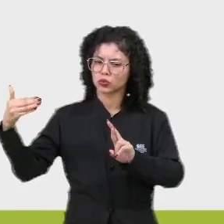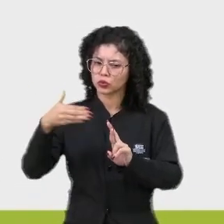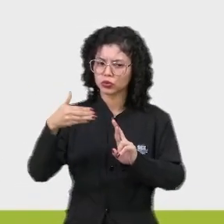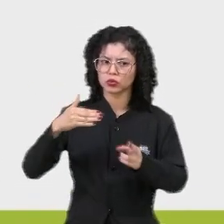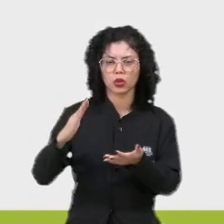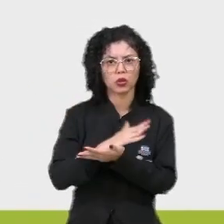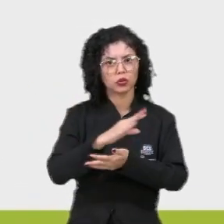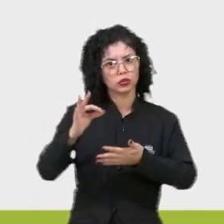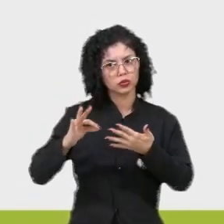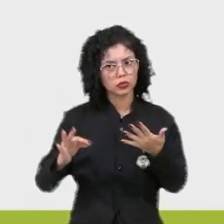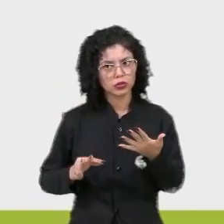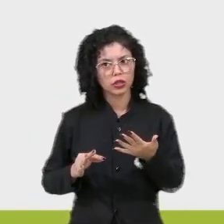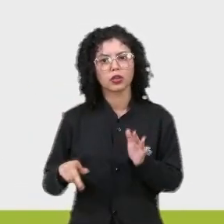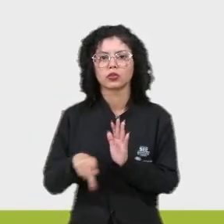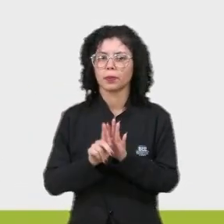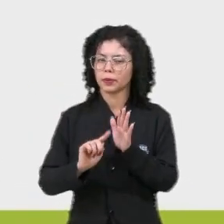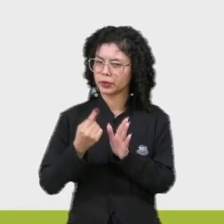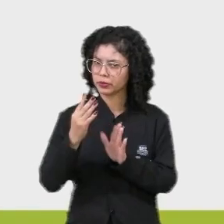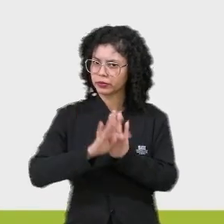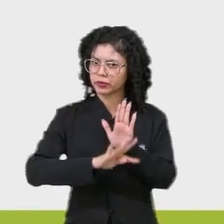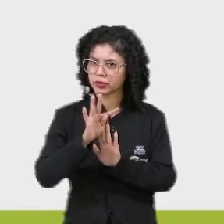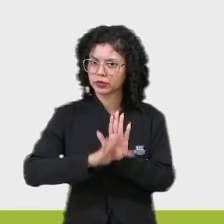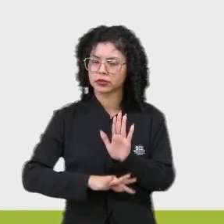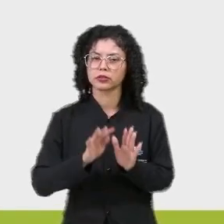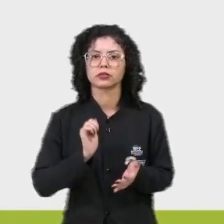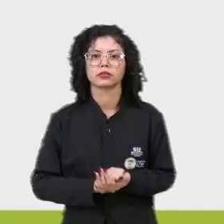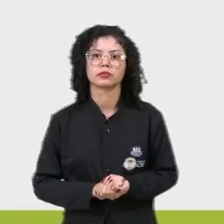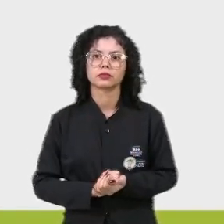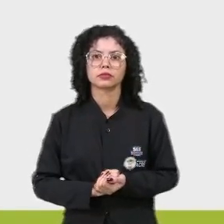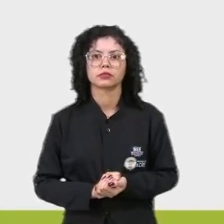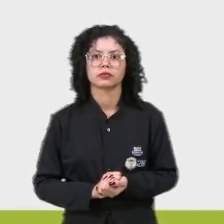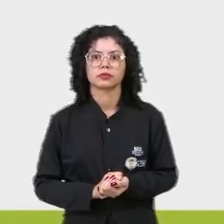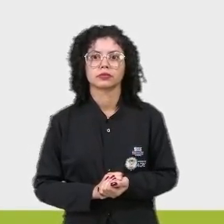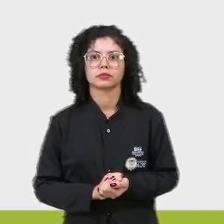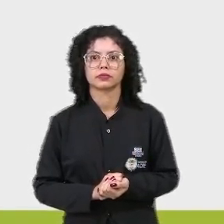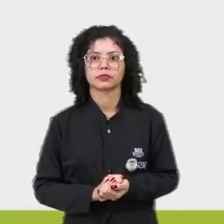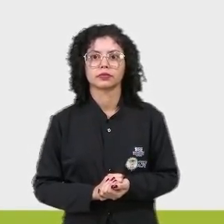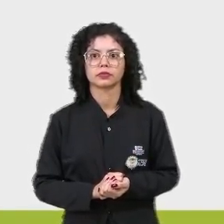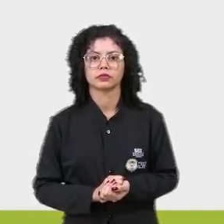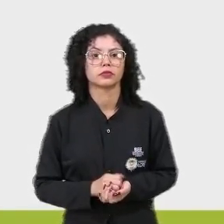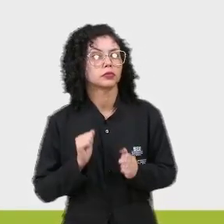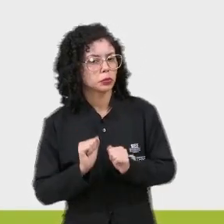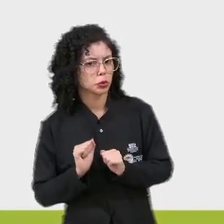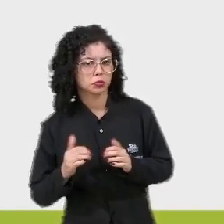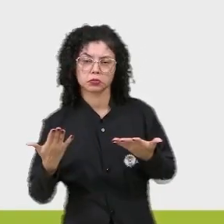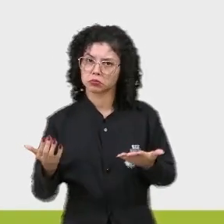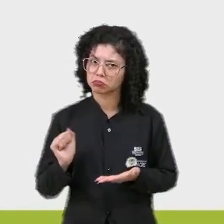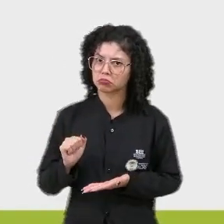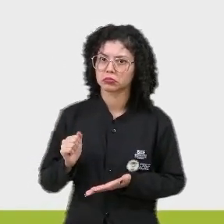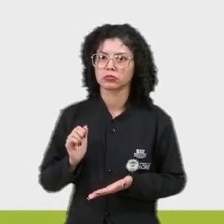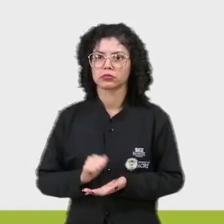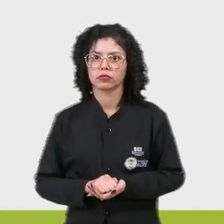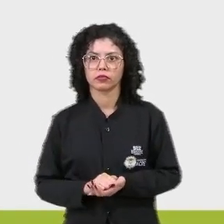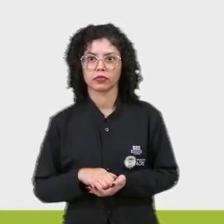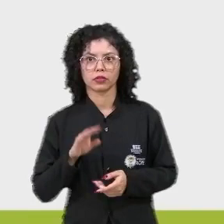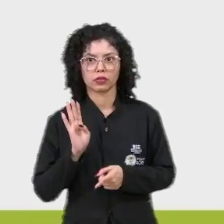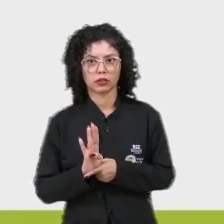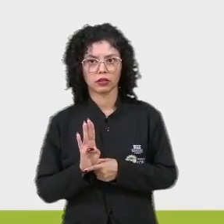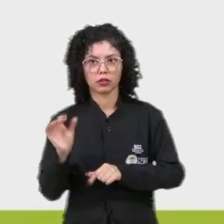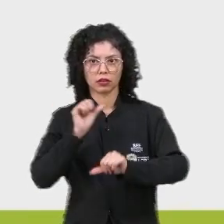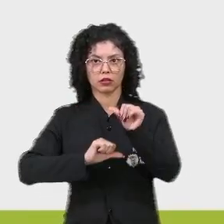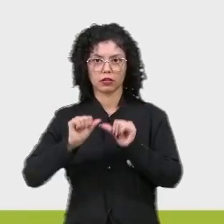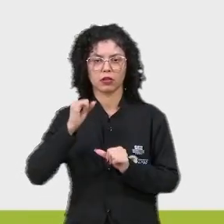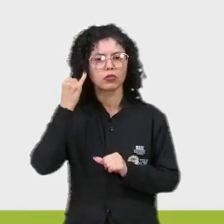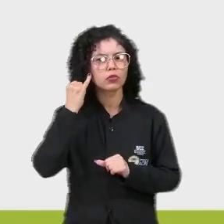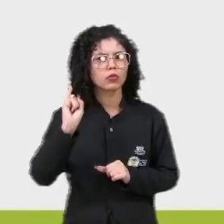alguns elementos do primeiro texto, do texto de Carlos Drummond de Andrade. Pode ser, professor. Letra B, oposição